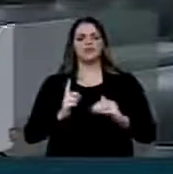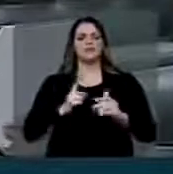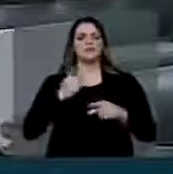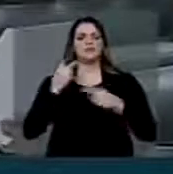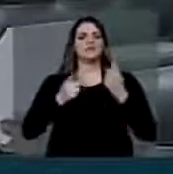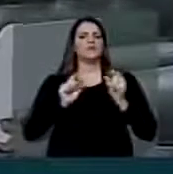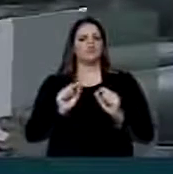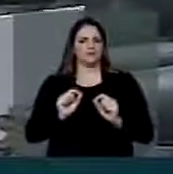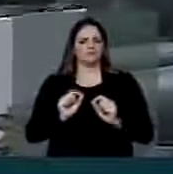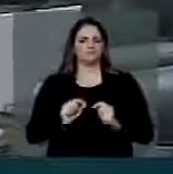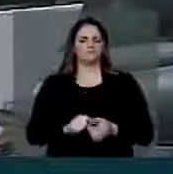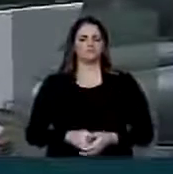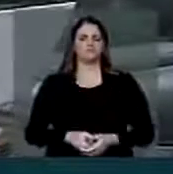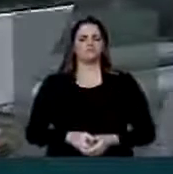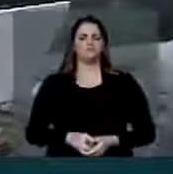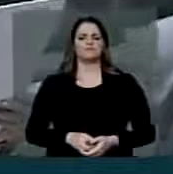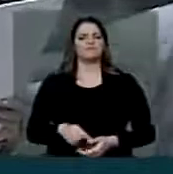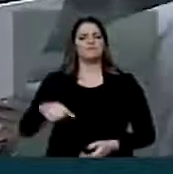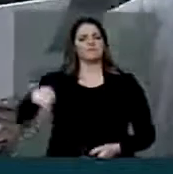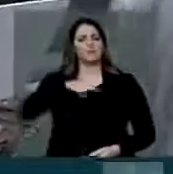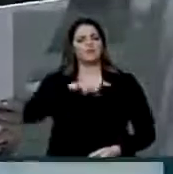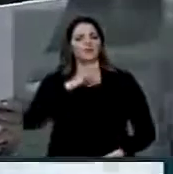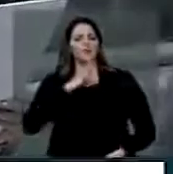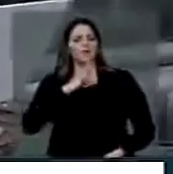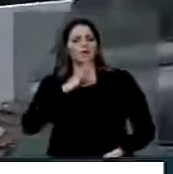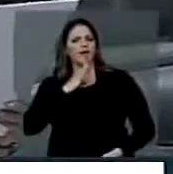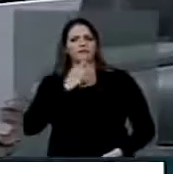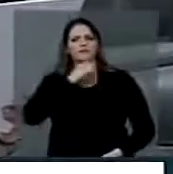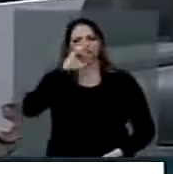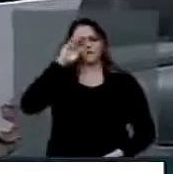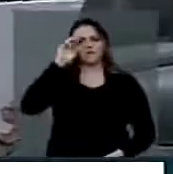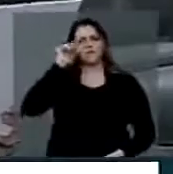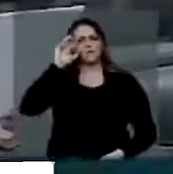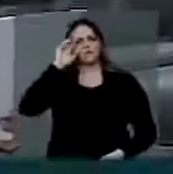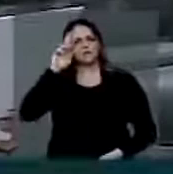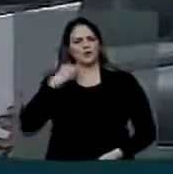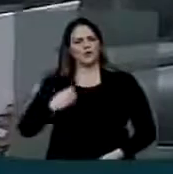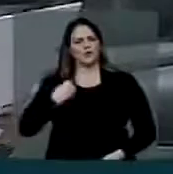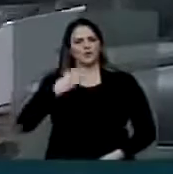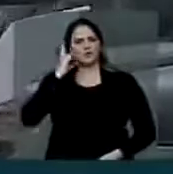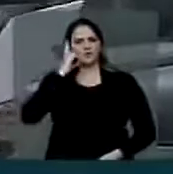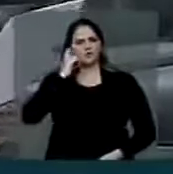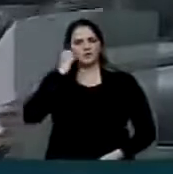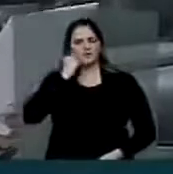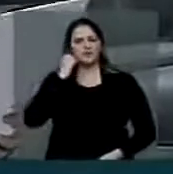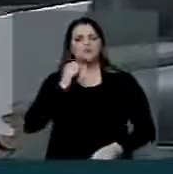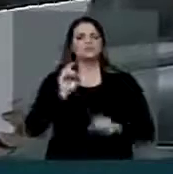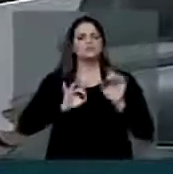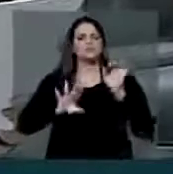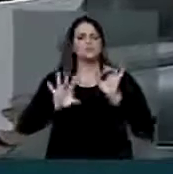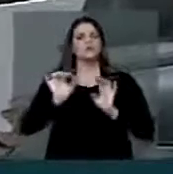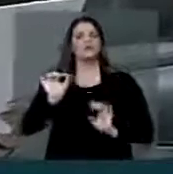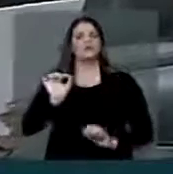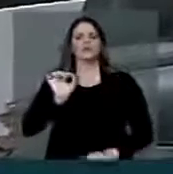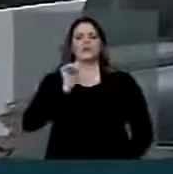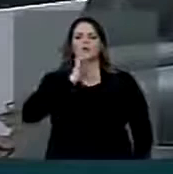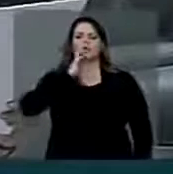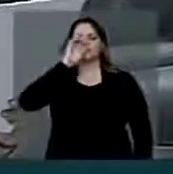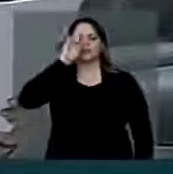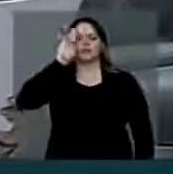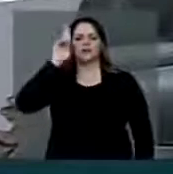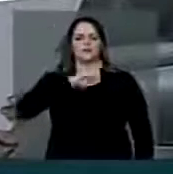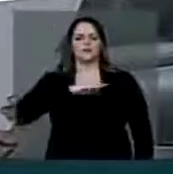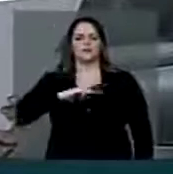expostos. 1. Como é do conhecimento de todas as senhoras e os senhores congressistas, e em especial de Sua Excelência,